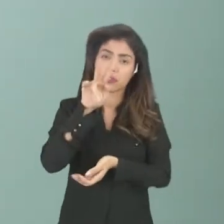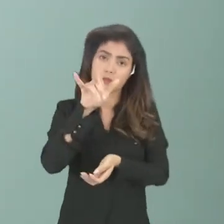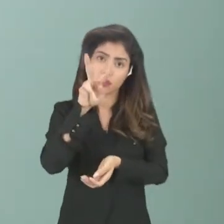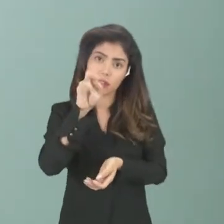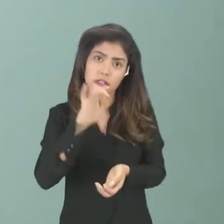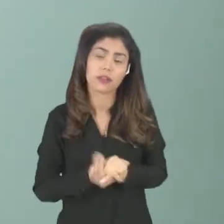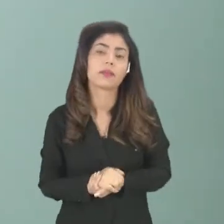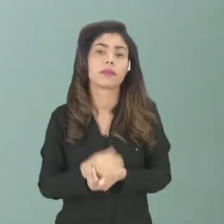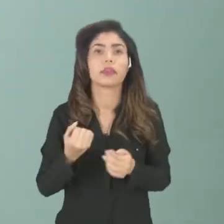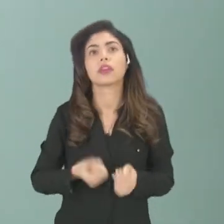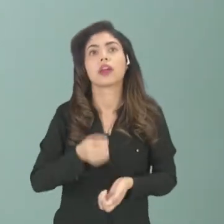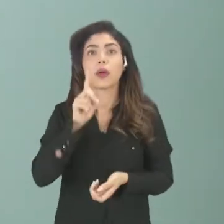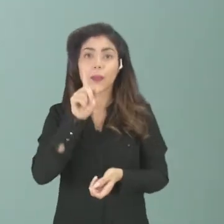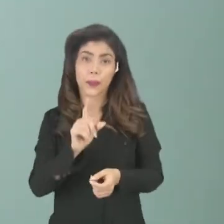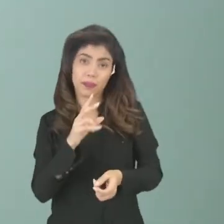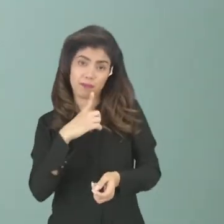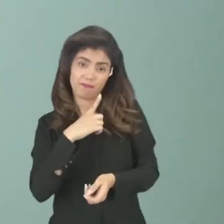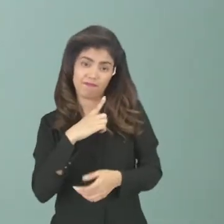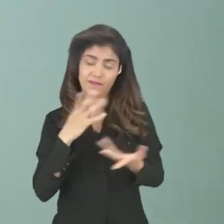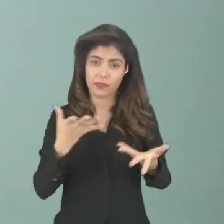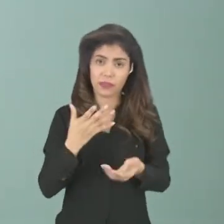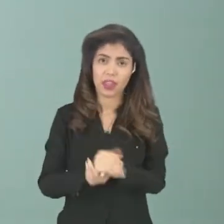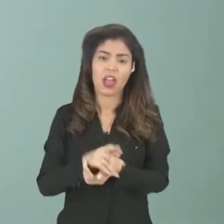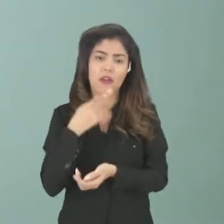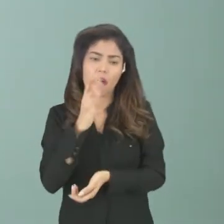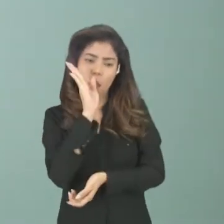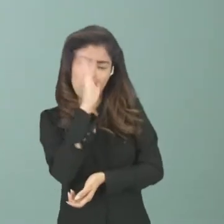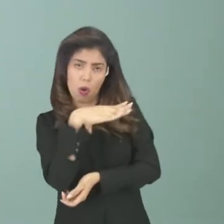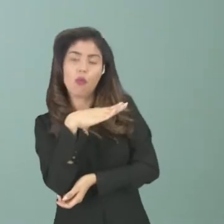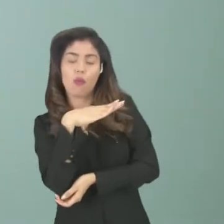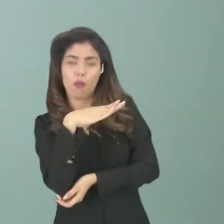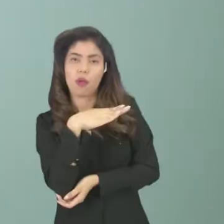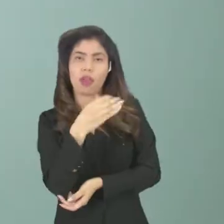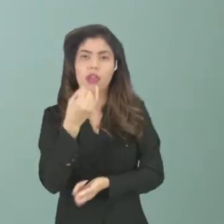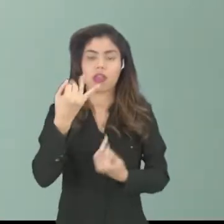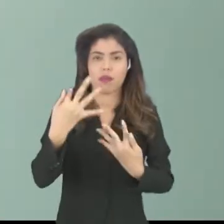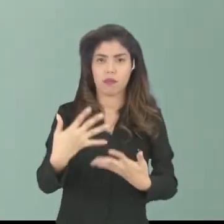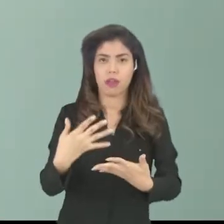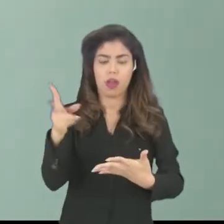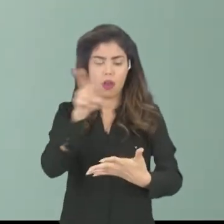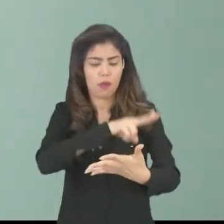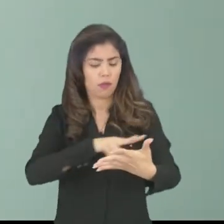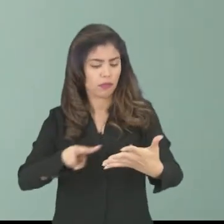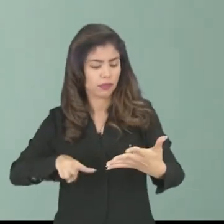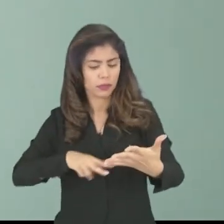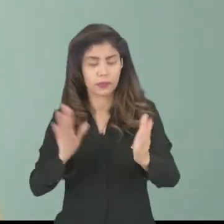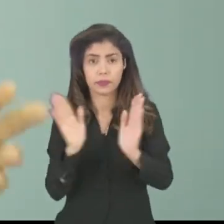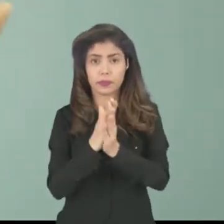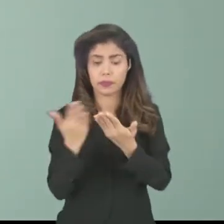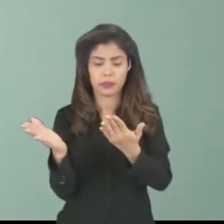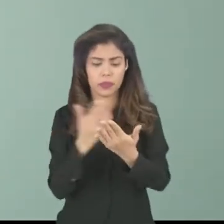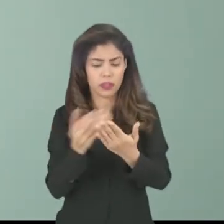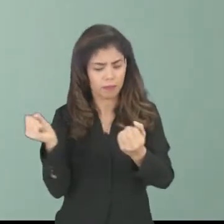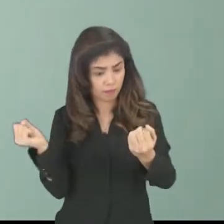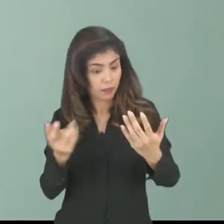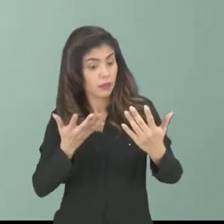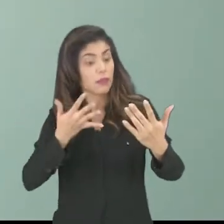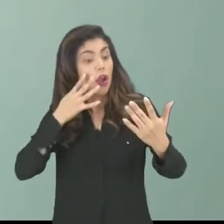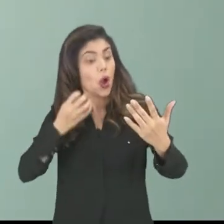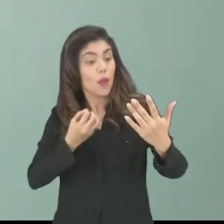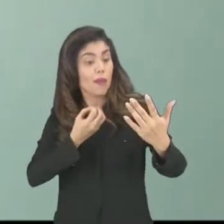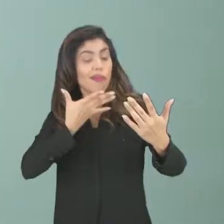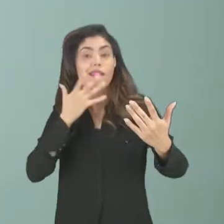Voltaire, que é um enciclopedista, ele ridiculariza Rousseau, dizendo que ao ler Rousseau, ele ficou tão encantado com o